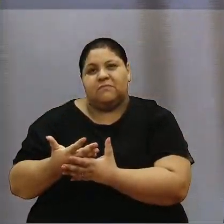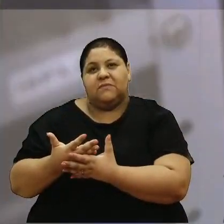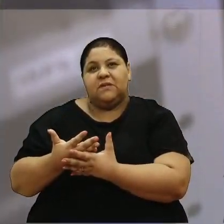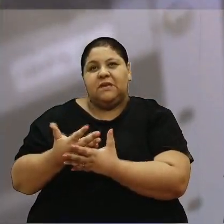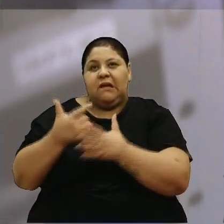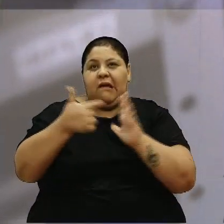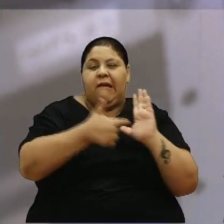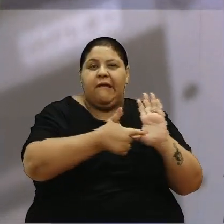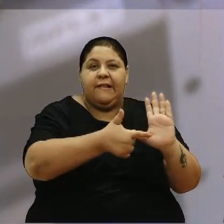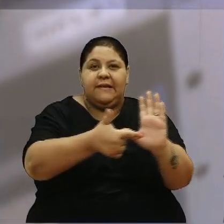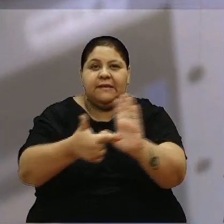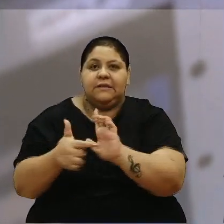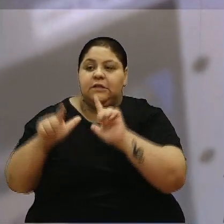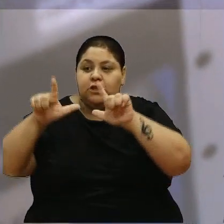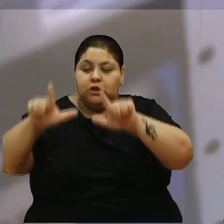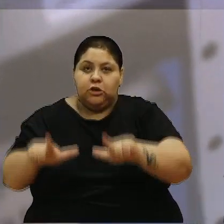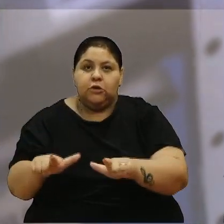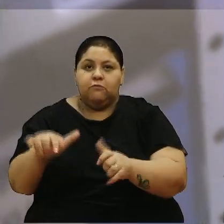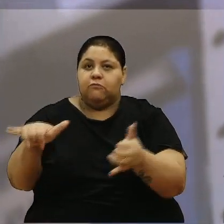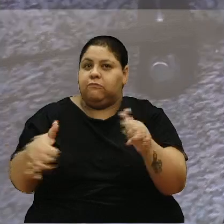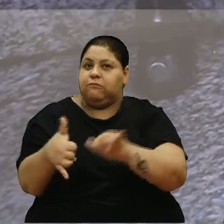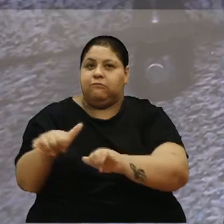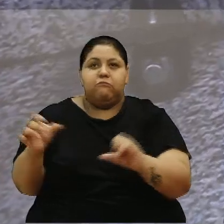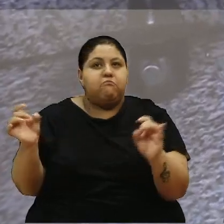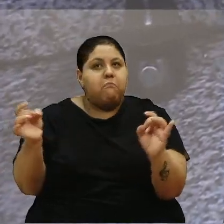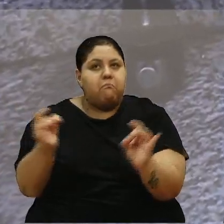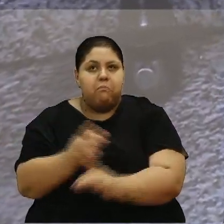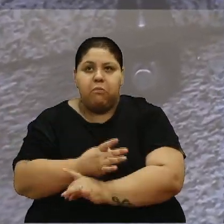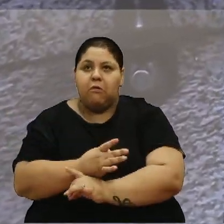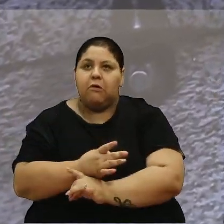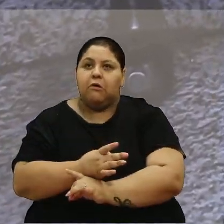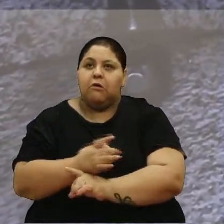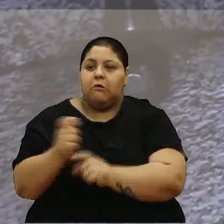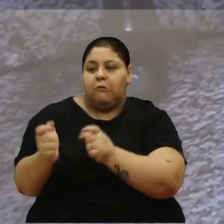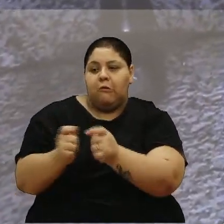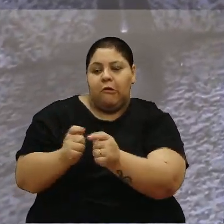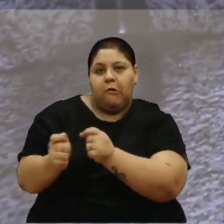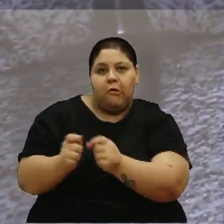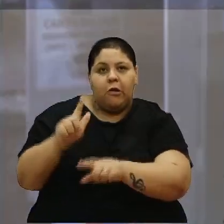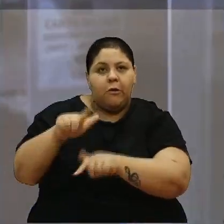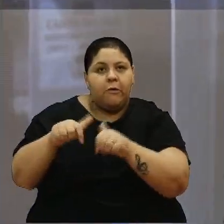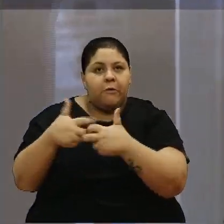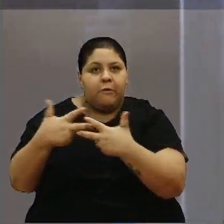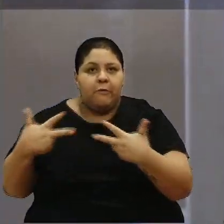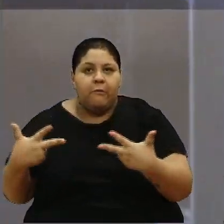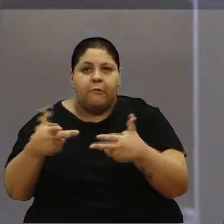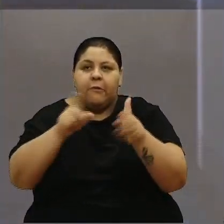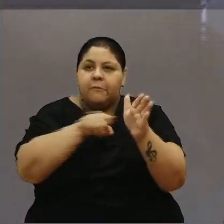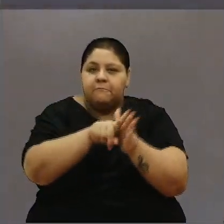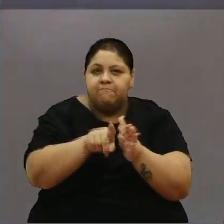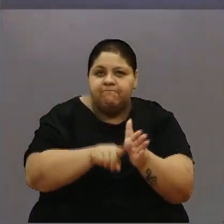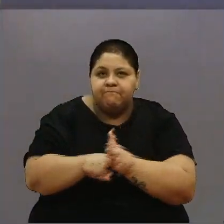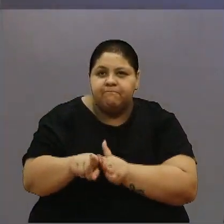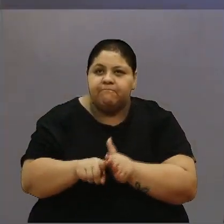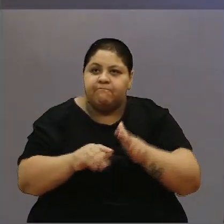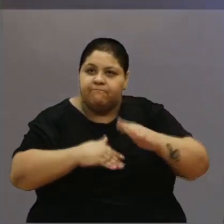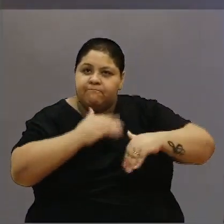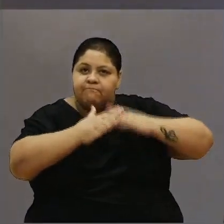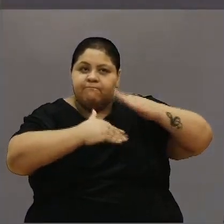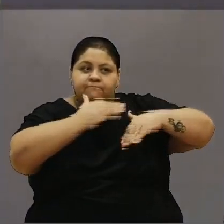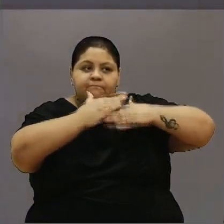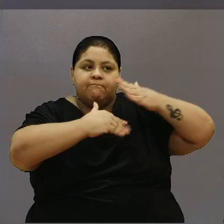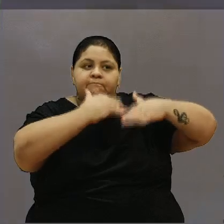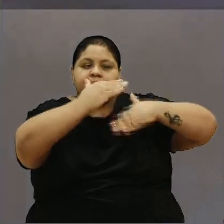de um laboratório altamente qualificado em controles de materiais, pesquisa, desenvolvimento